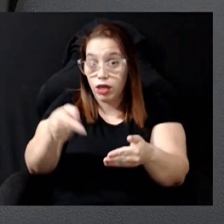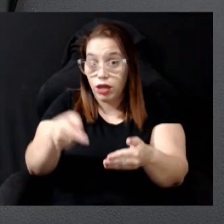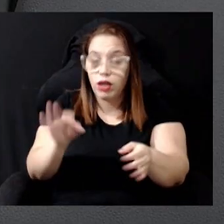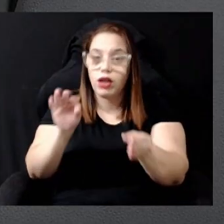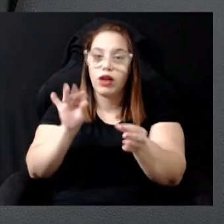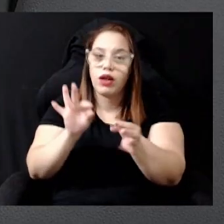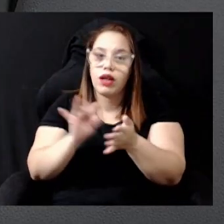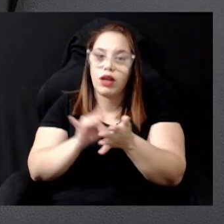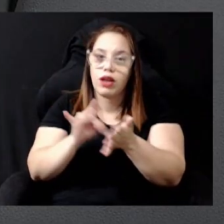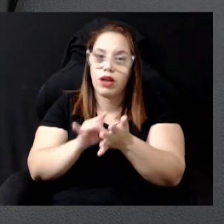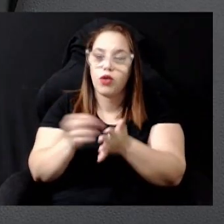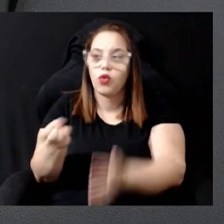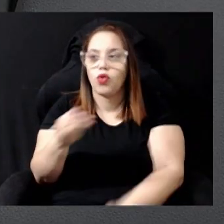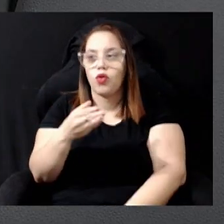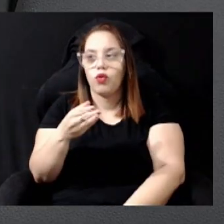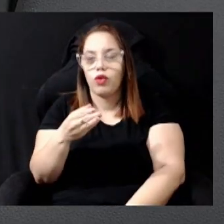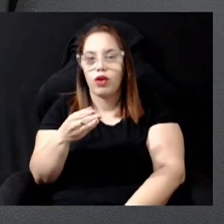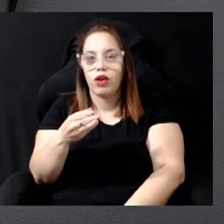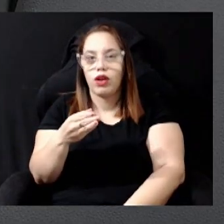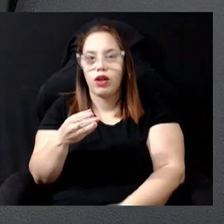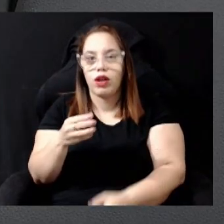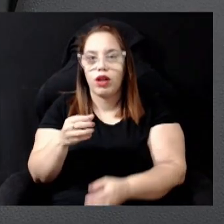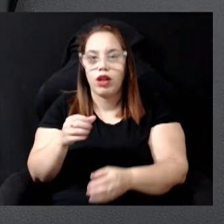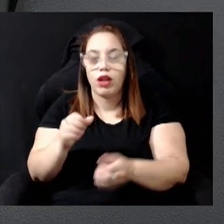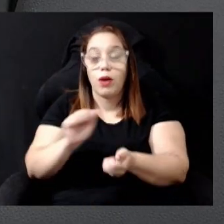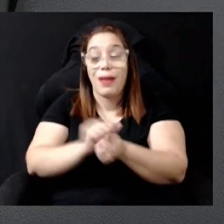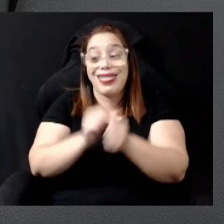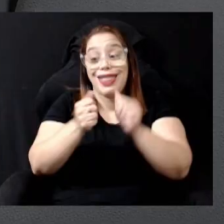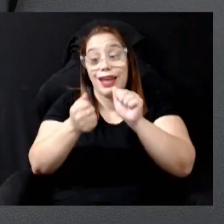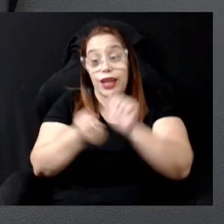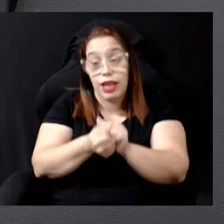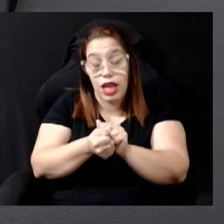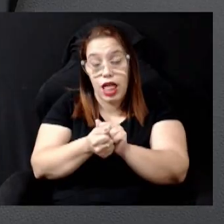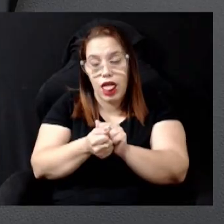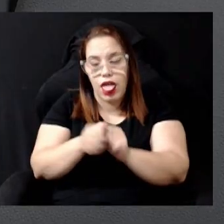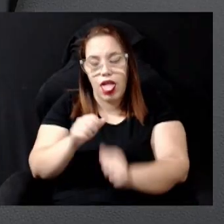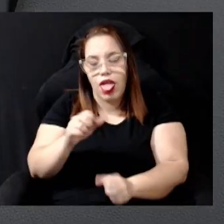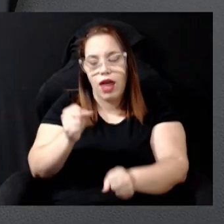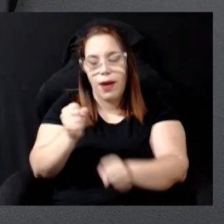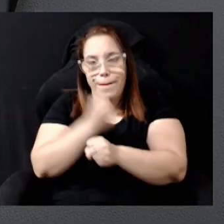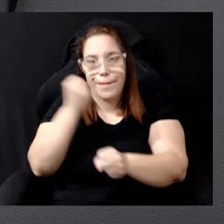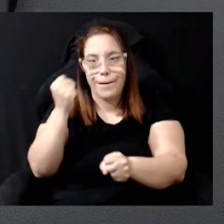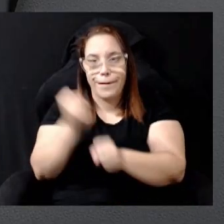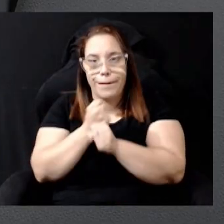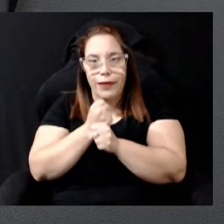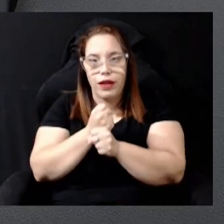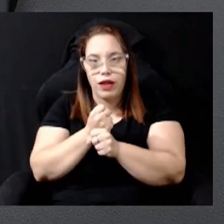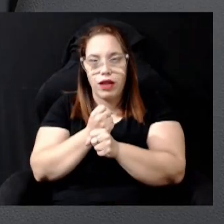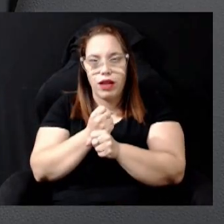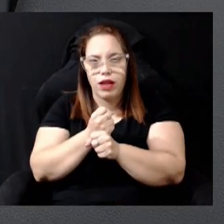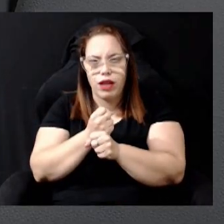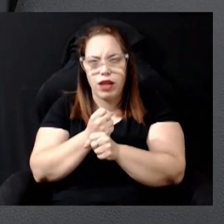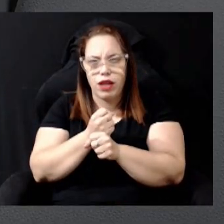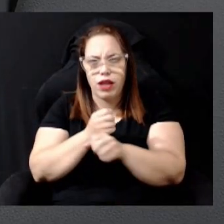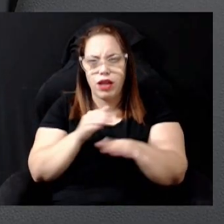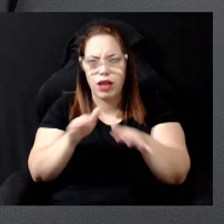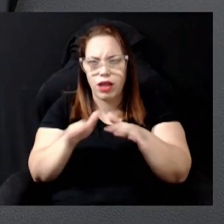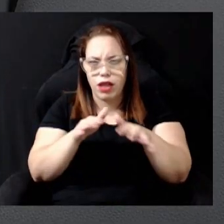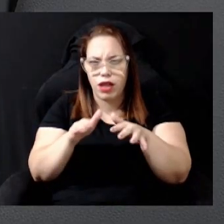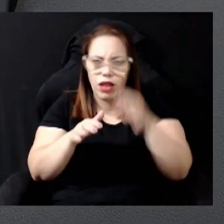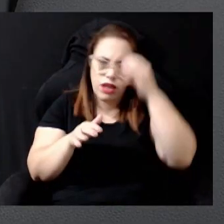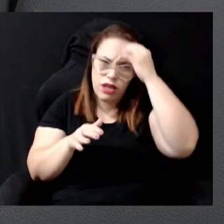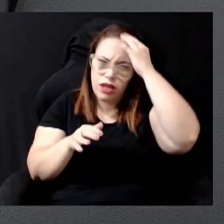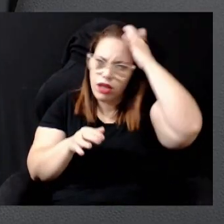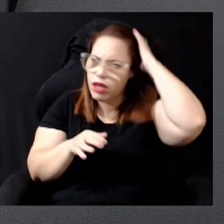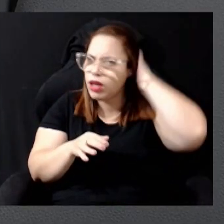um novo prédio, vai precisar fazer uma adaptação, uma reforma. Essa reforma está estimada em mais ou menos 10 milhões de reais, que para o Estado